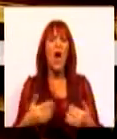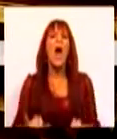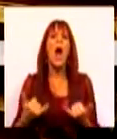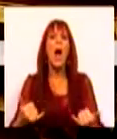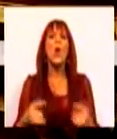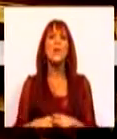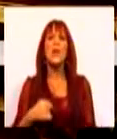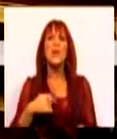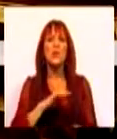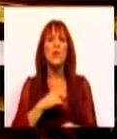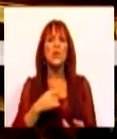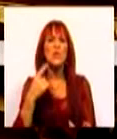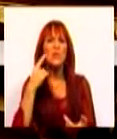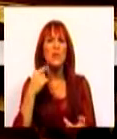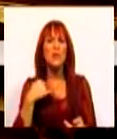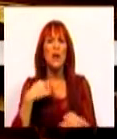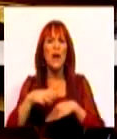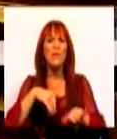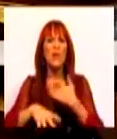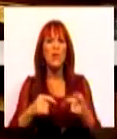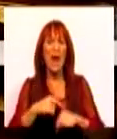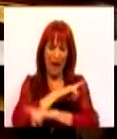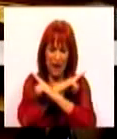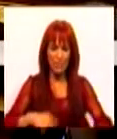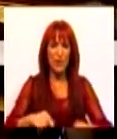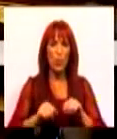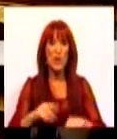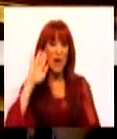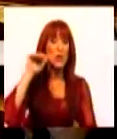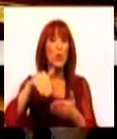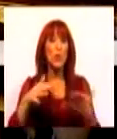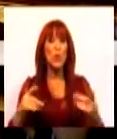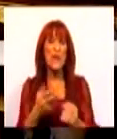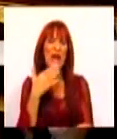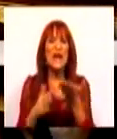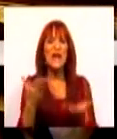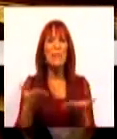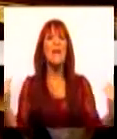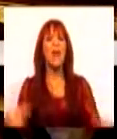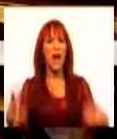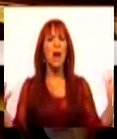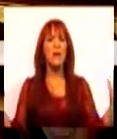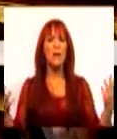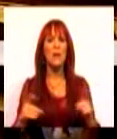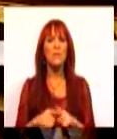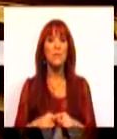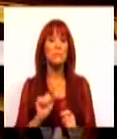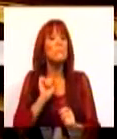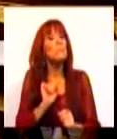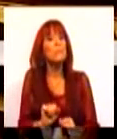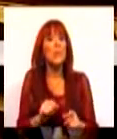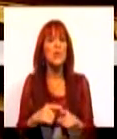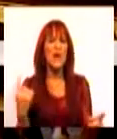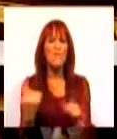estas apreciações parlamentares estão a fazer é impedir essa solução equilibrada. No concreto,